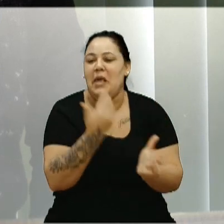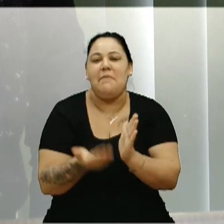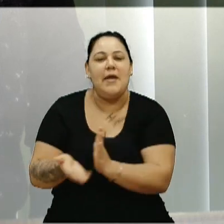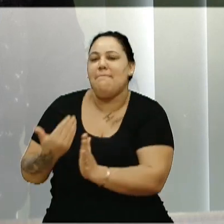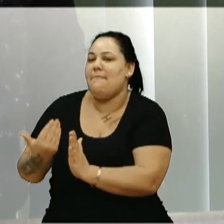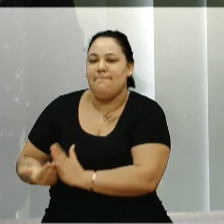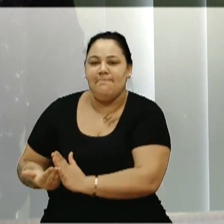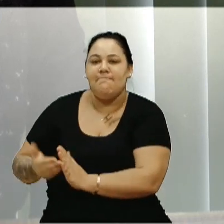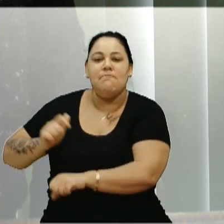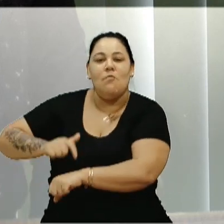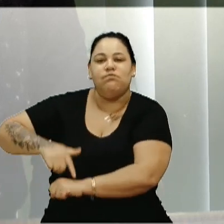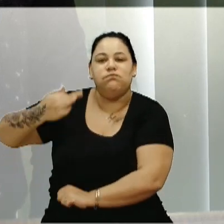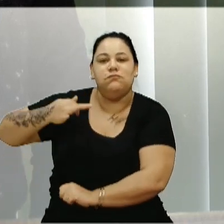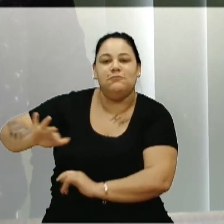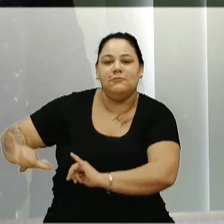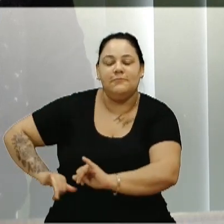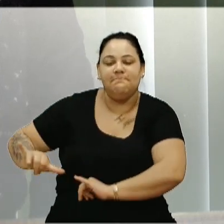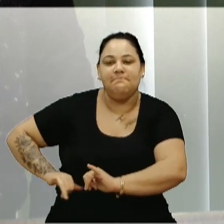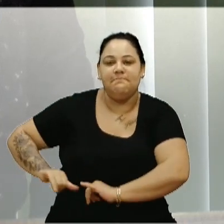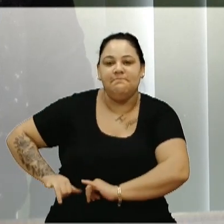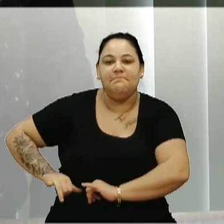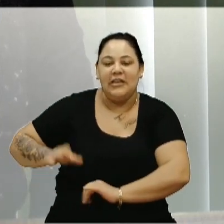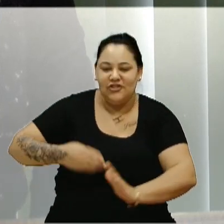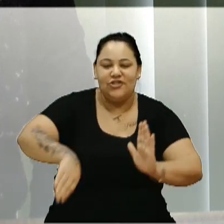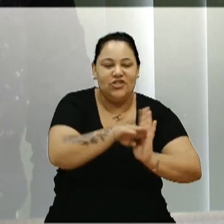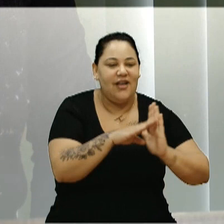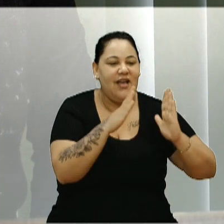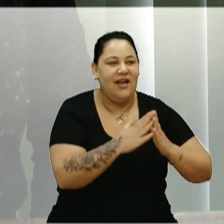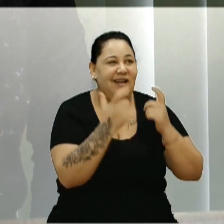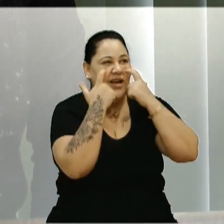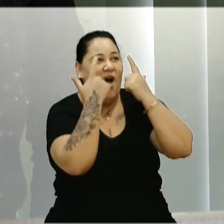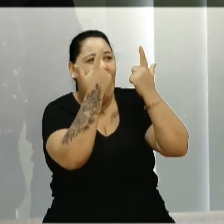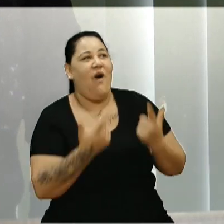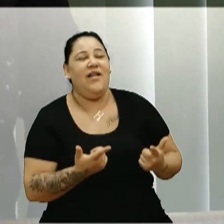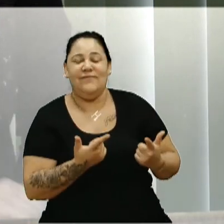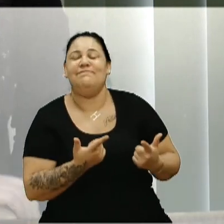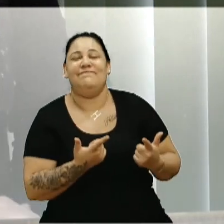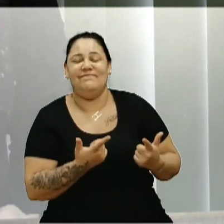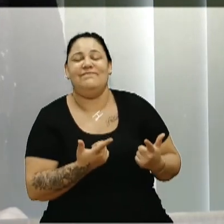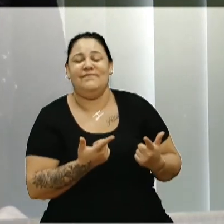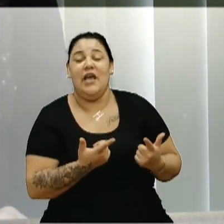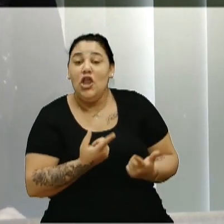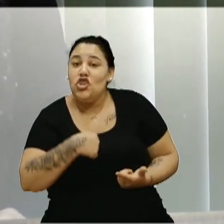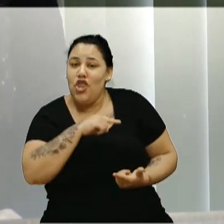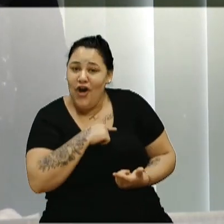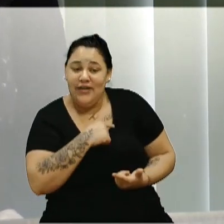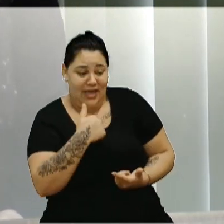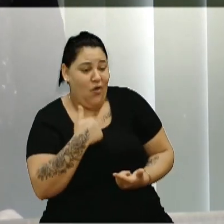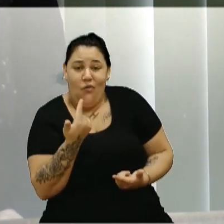momento de dor e sofrimento, que a gente chega nessas propriedades. A gente que não perdeu, que não